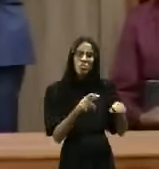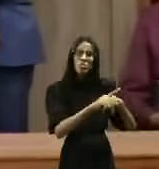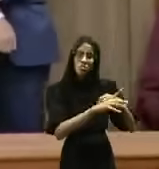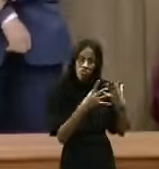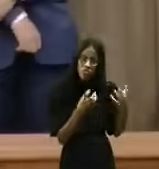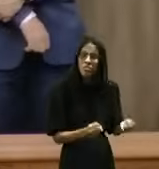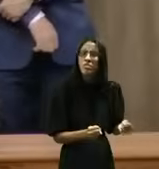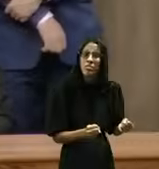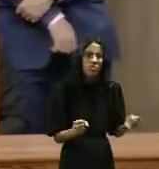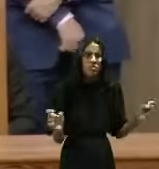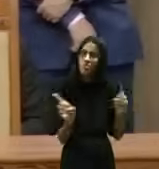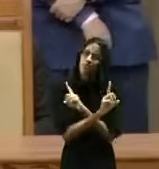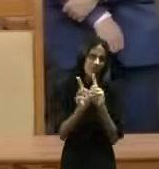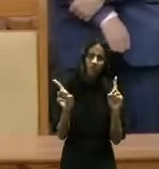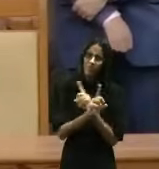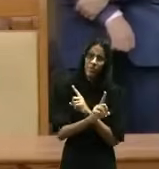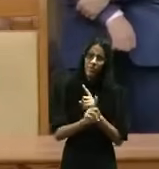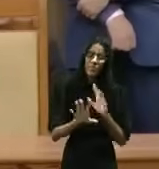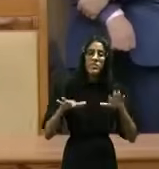mente